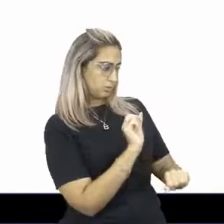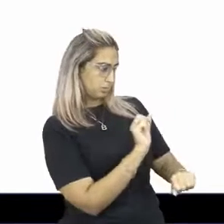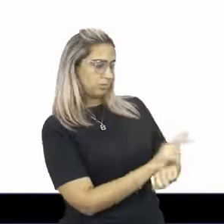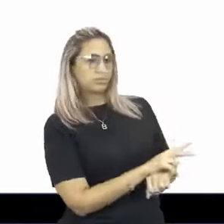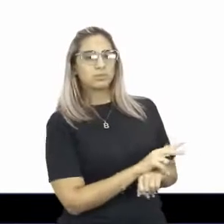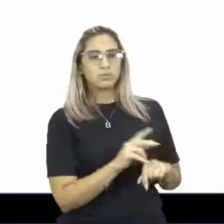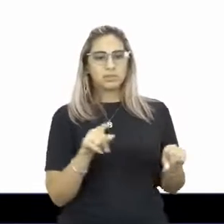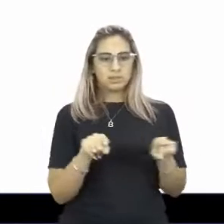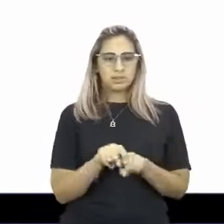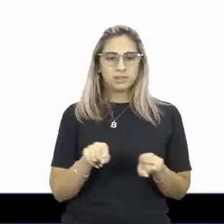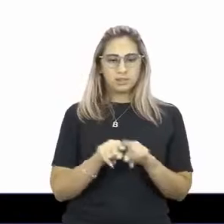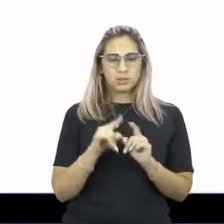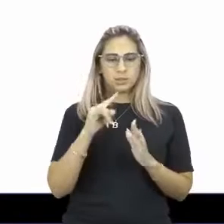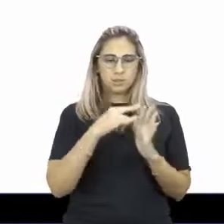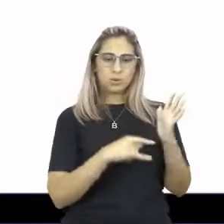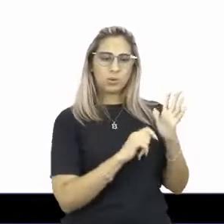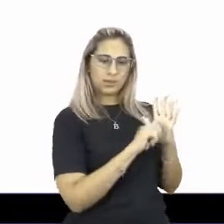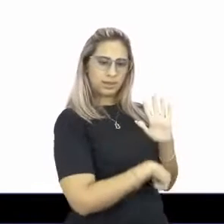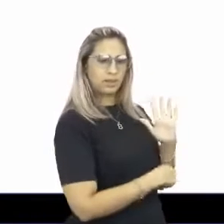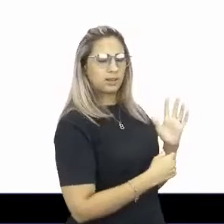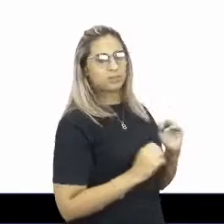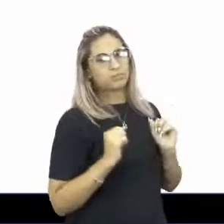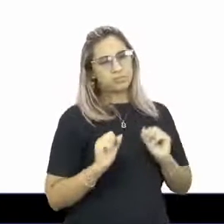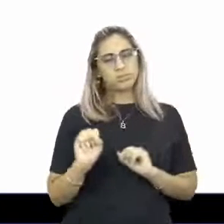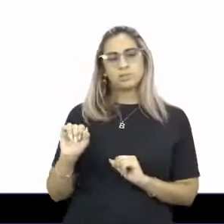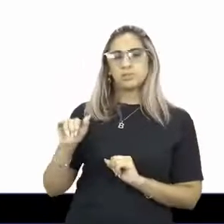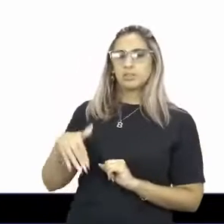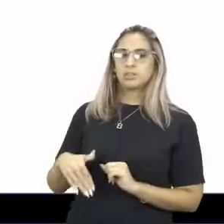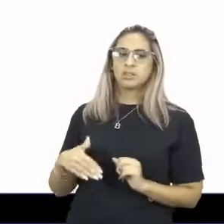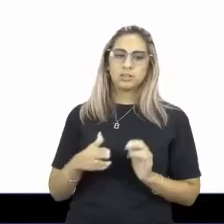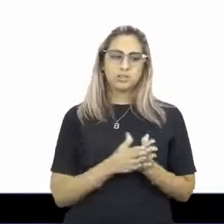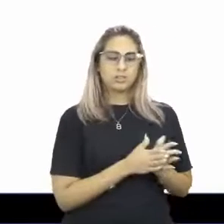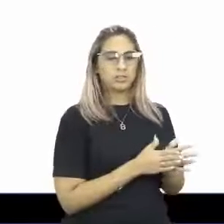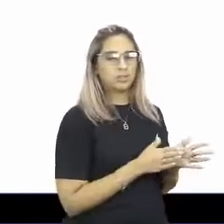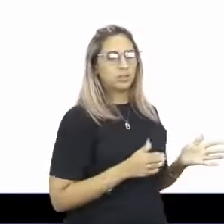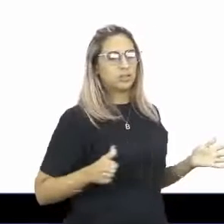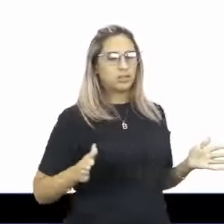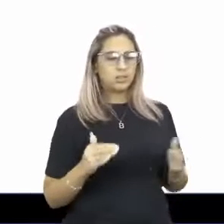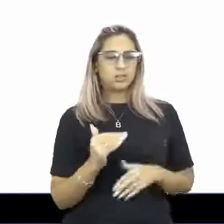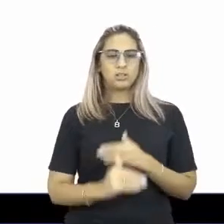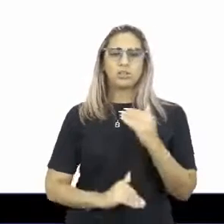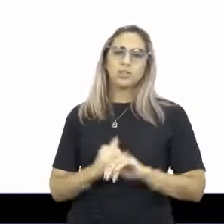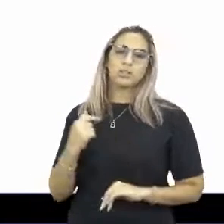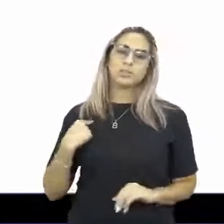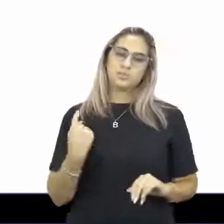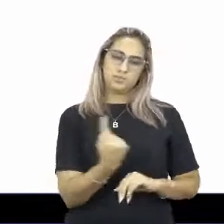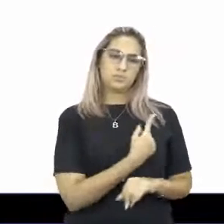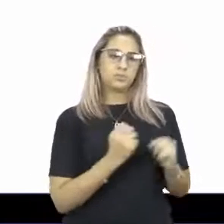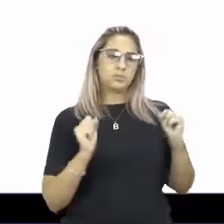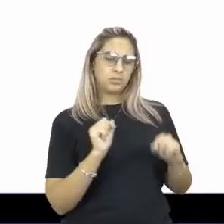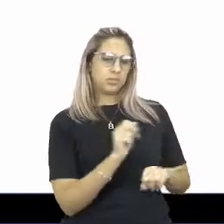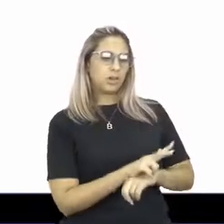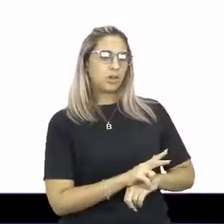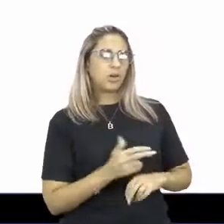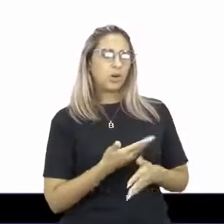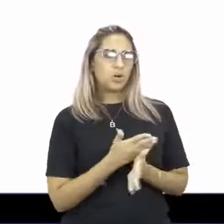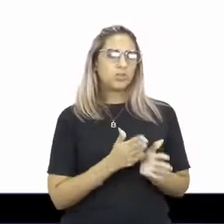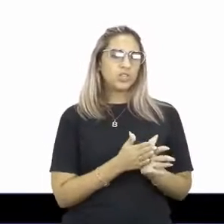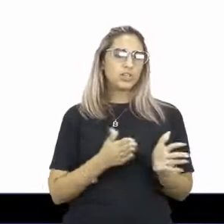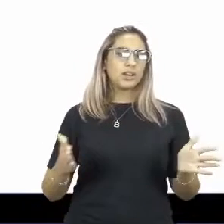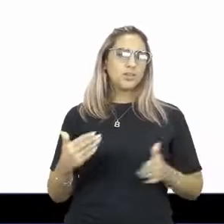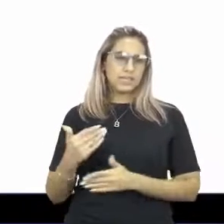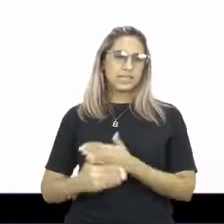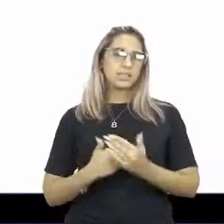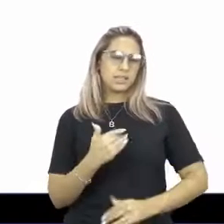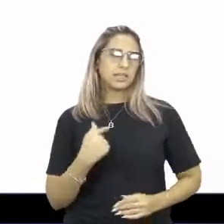Eu posso agora pegar um contrato? Pode sim. Se você está inscrito lá no concurso da VUNESP, você pode, mas você precisa fazer a